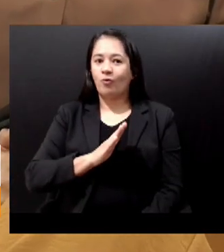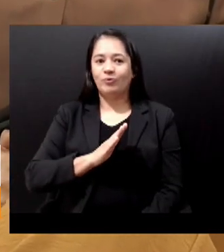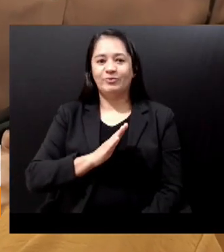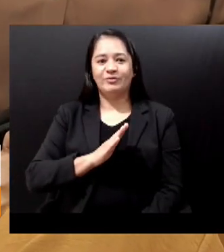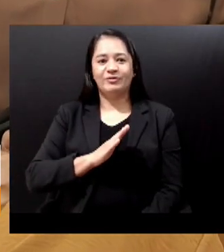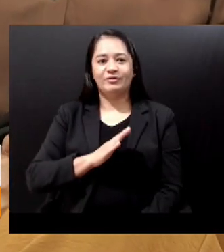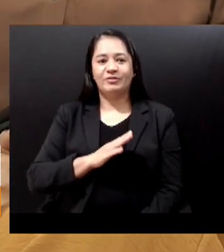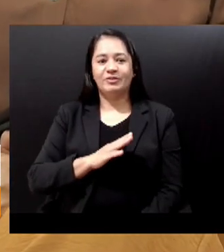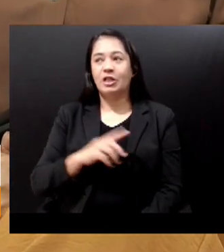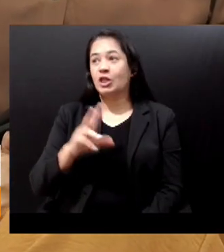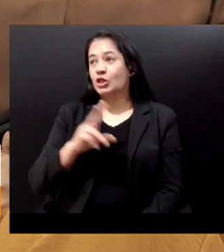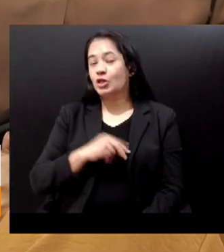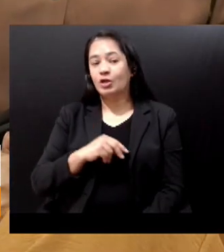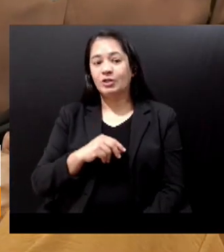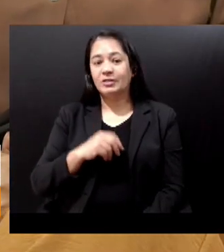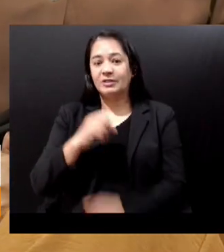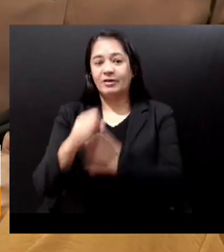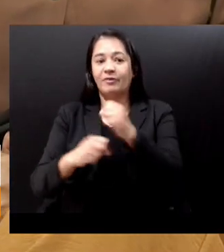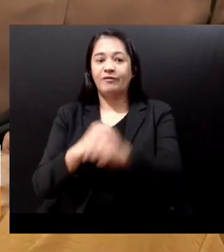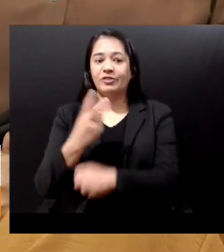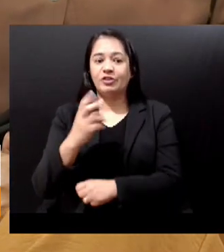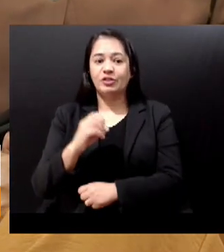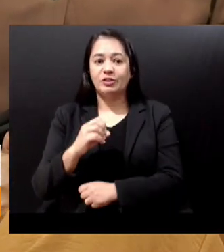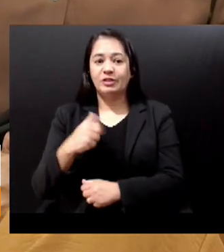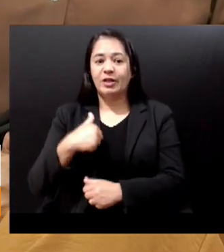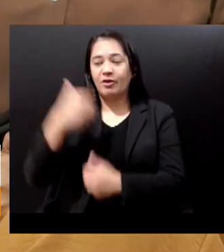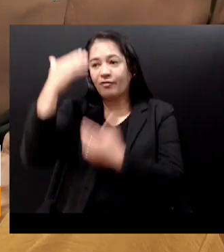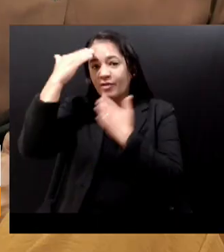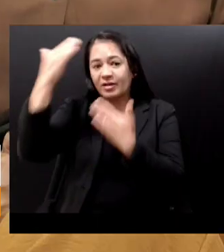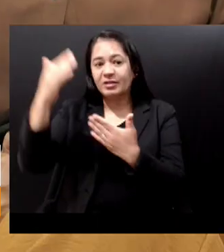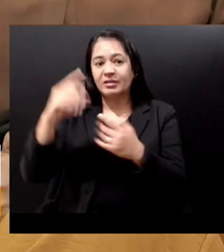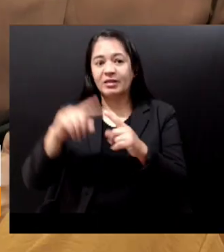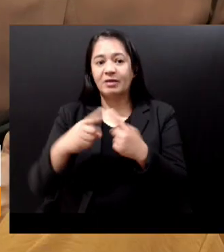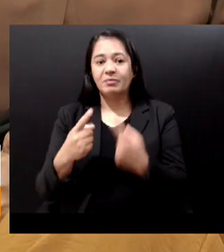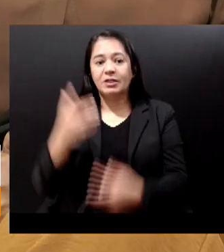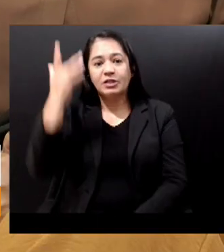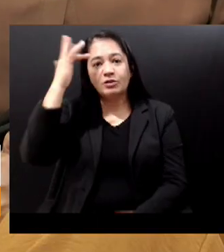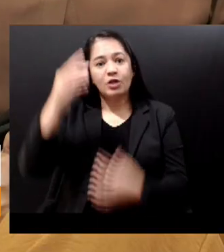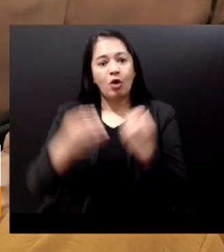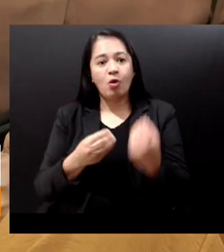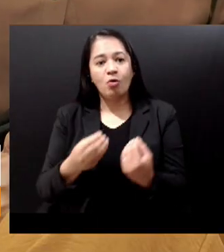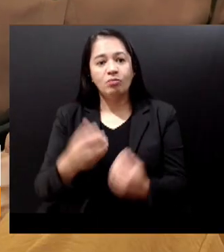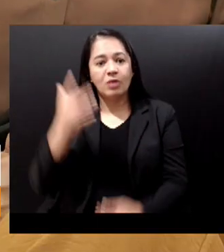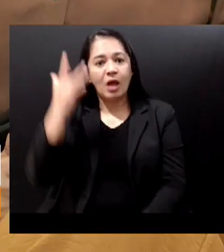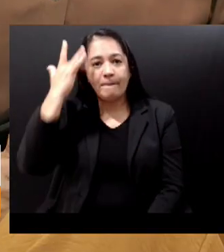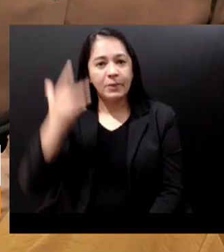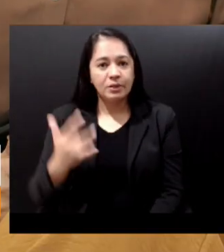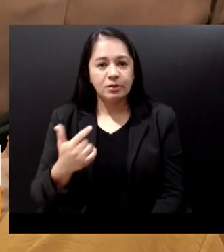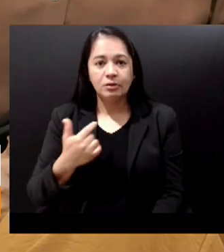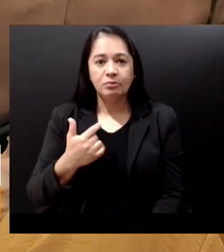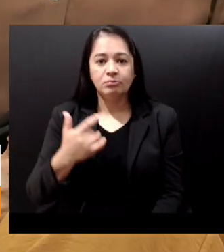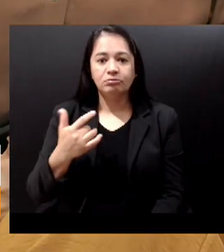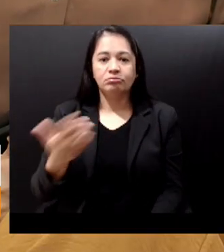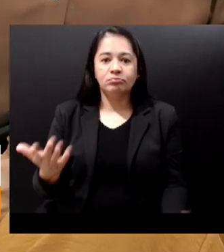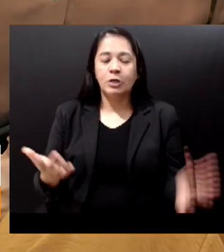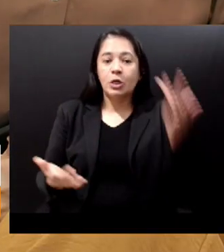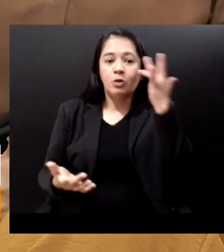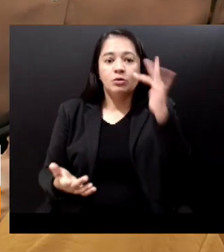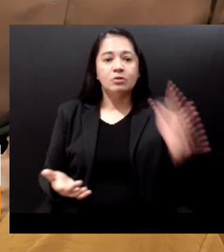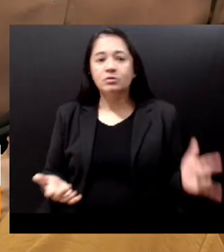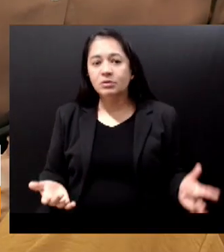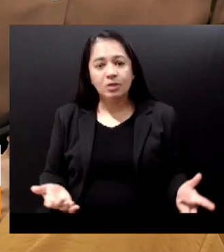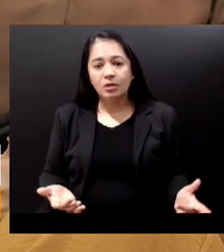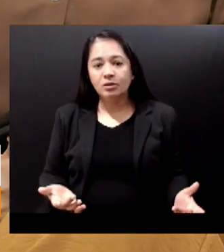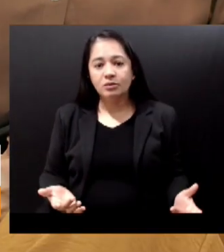daqui 20 anos eu vou agradecer", mas daqui 20 anos eu não sei nem como vai ser, eu não sei amanhã como vai ser. Então, Uhum. a gente tentar também entender um pouquinho